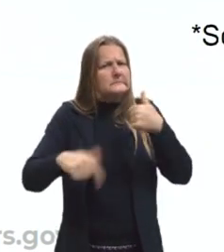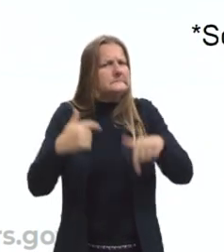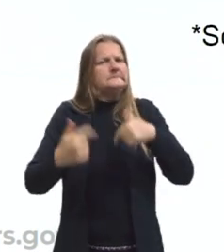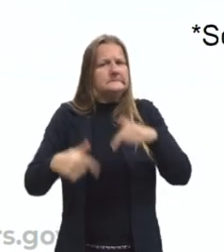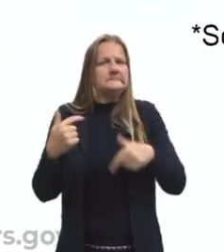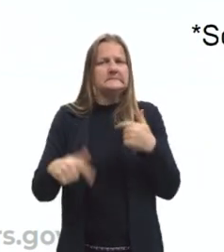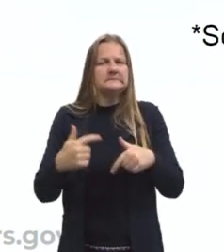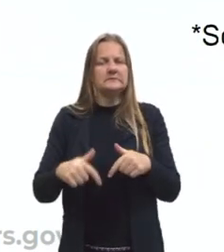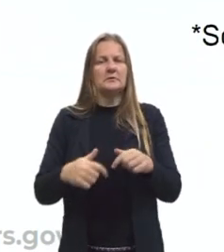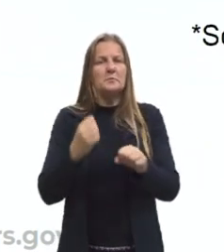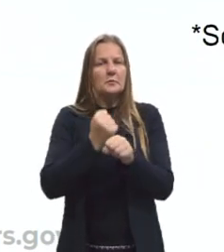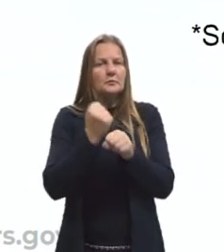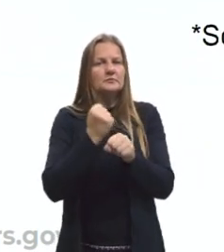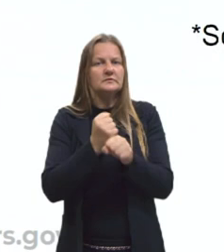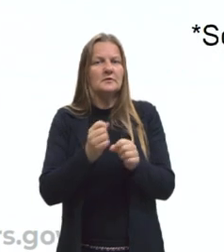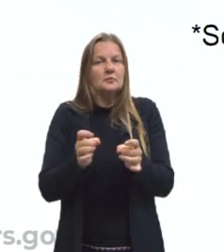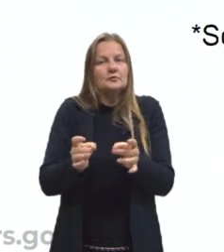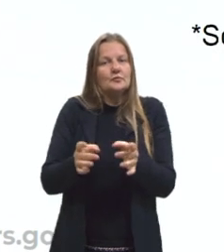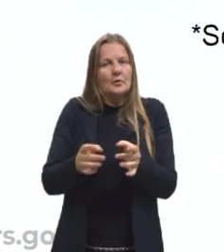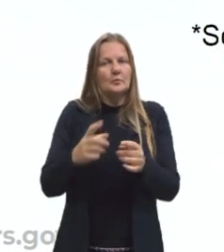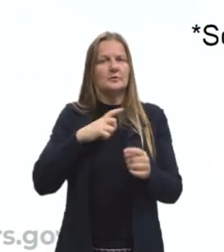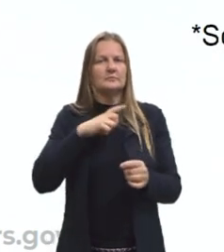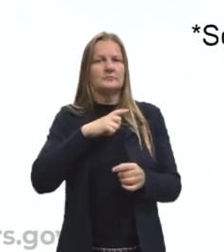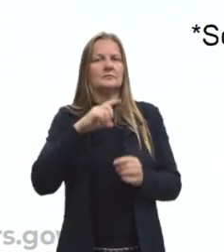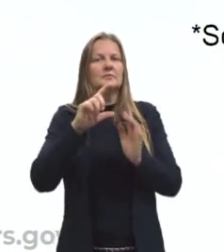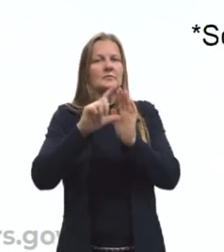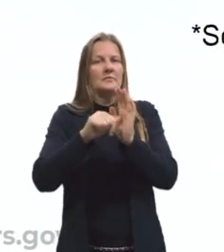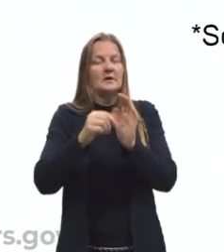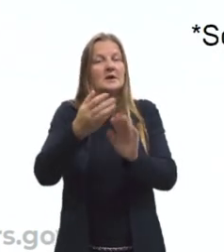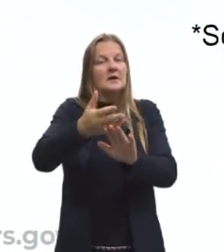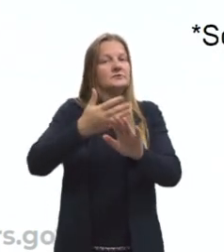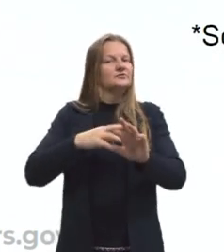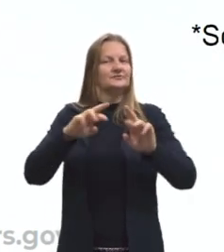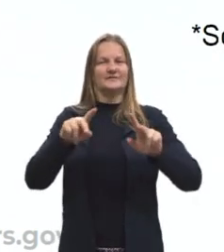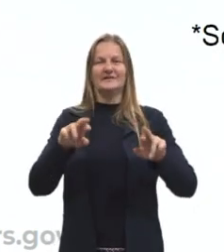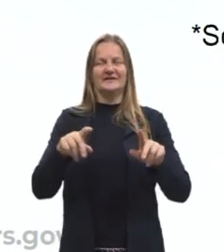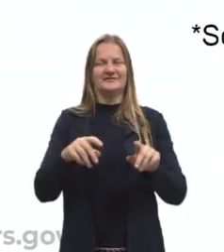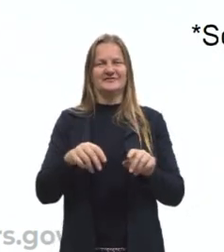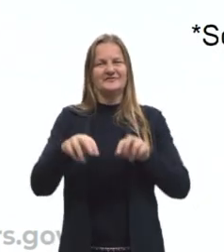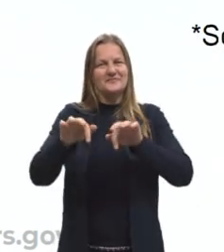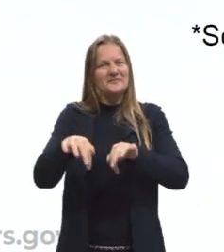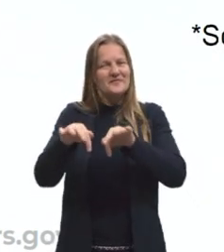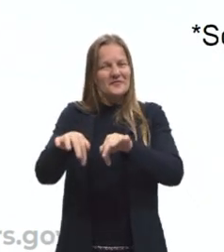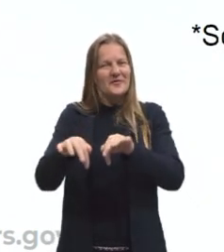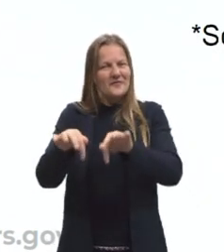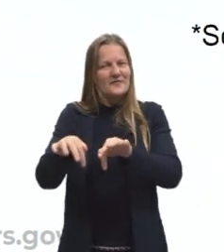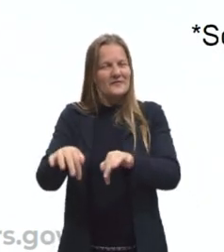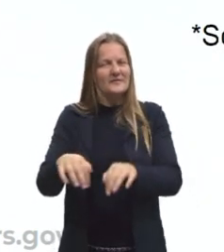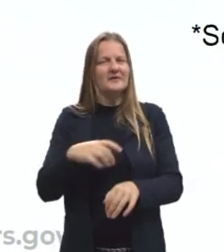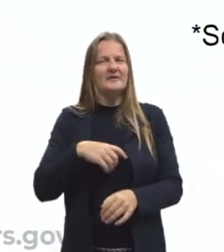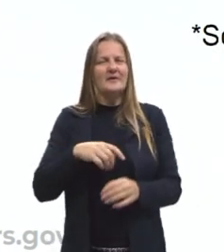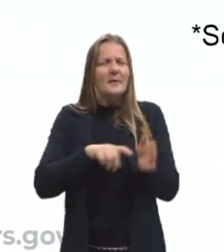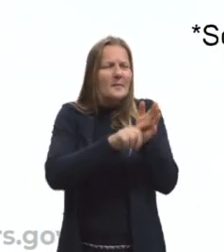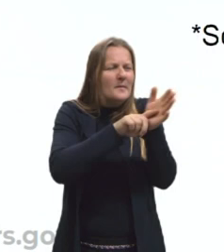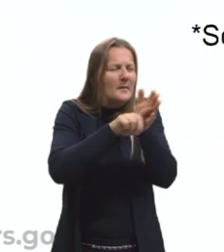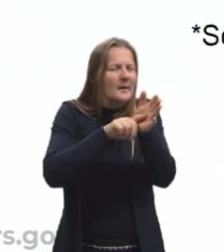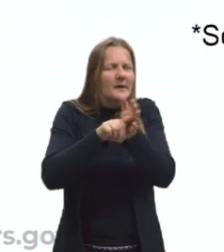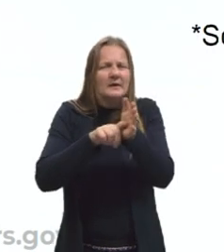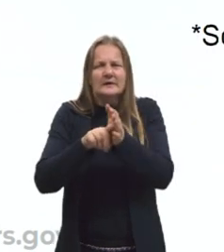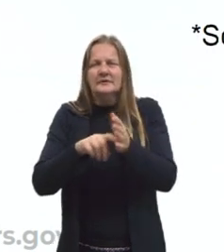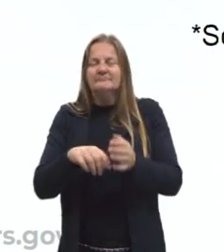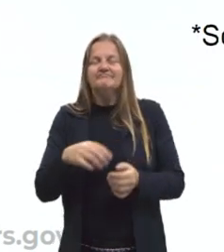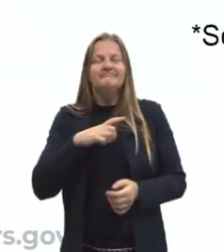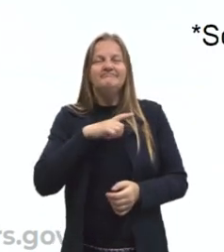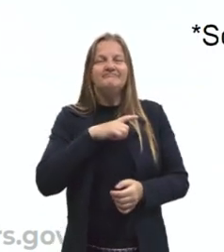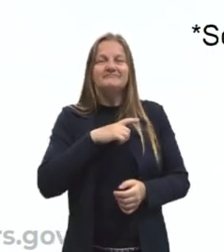que começa a questionar e começa Oi tia a a pesquisar sobre a natureza EA intervir na natureza